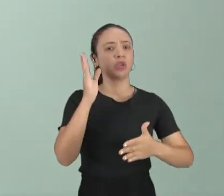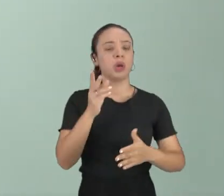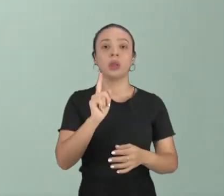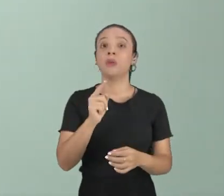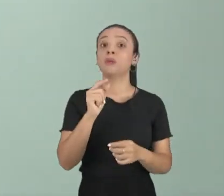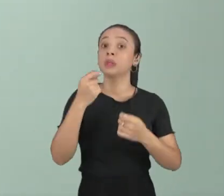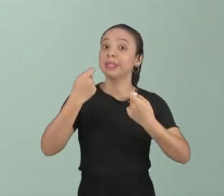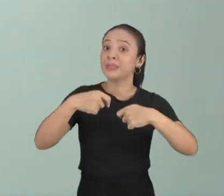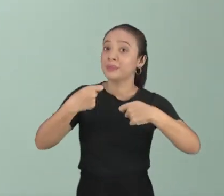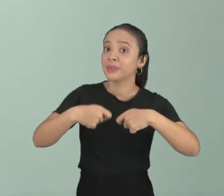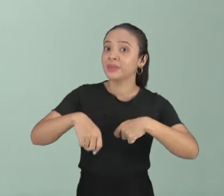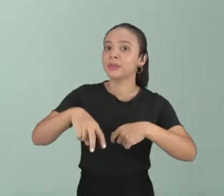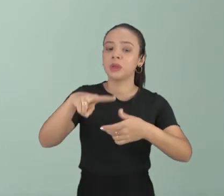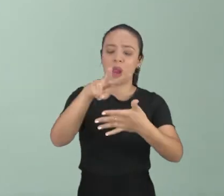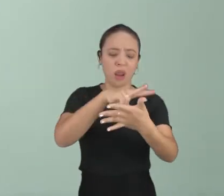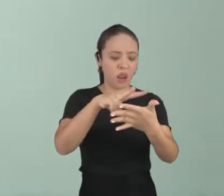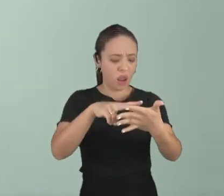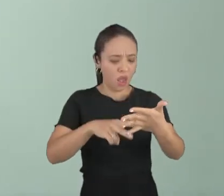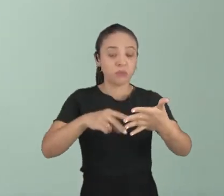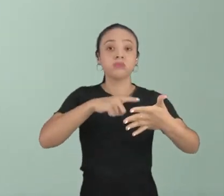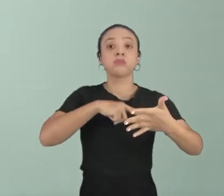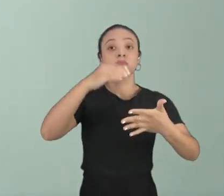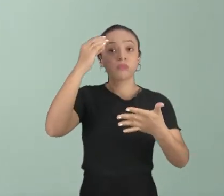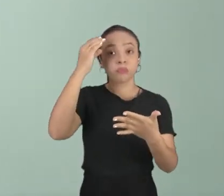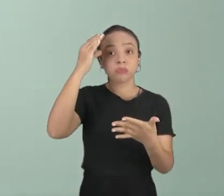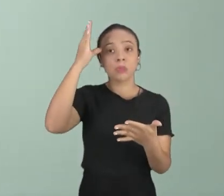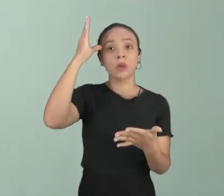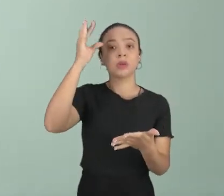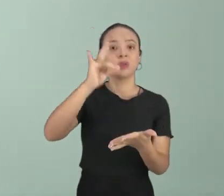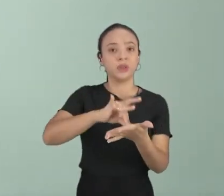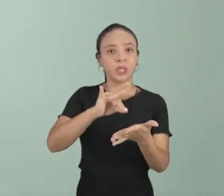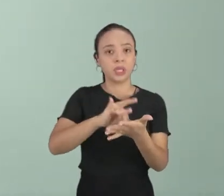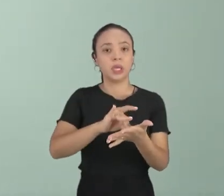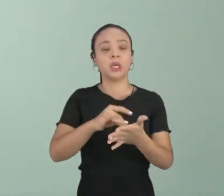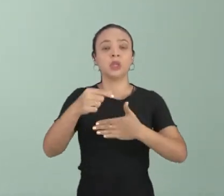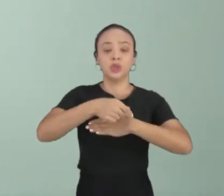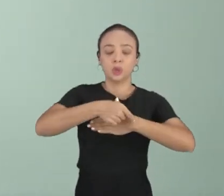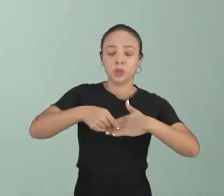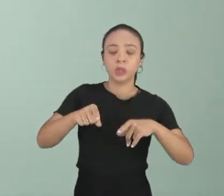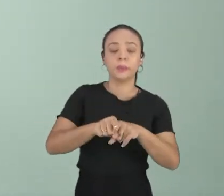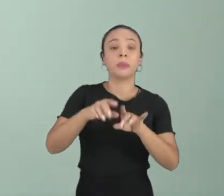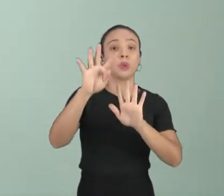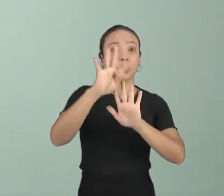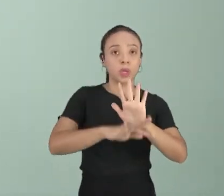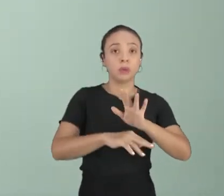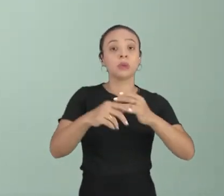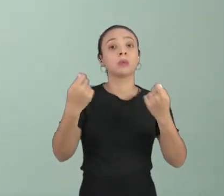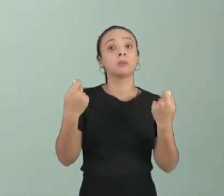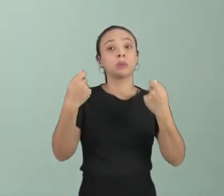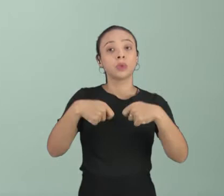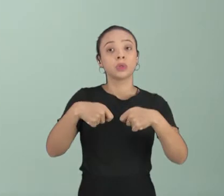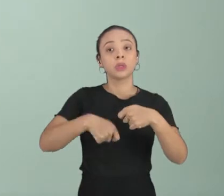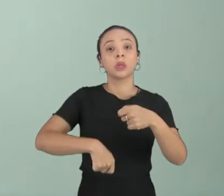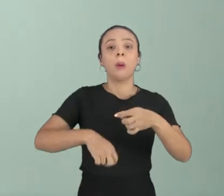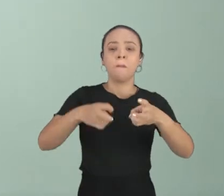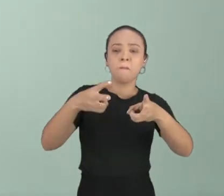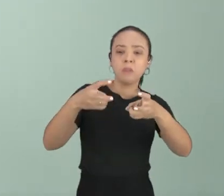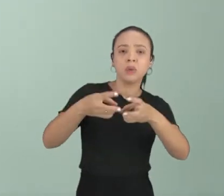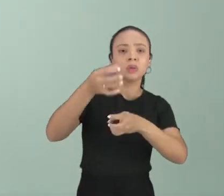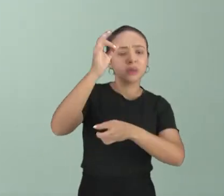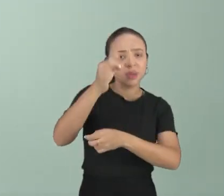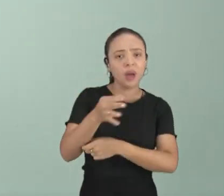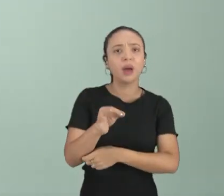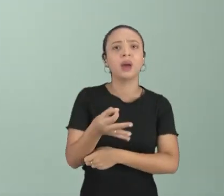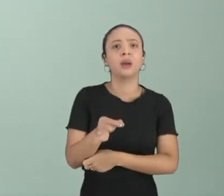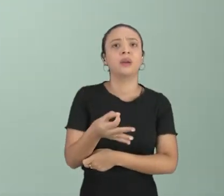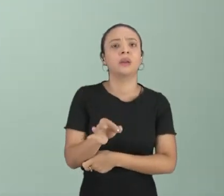você precisa ter conhecimento a respeito da obra, do autor, para você fazer uma avaliação